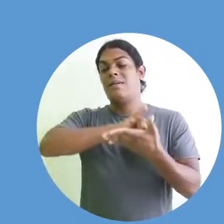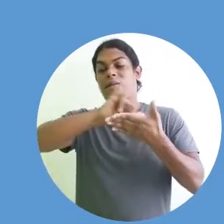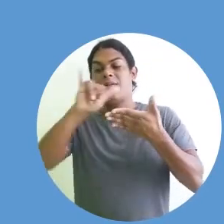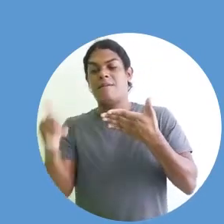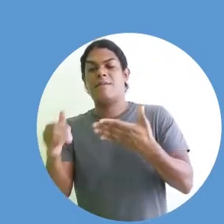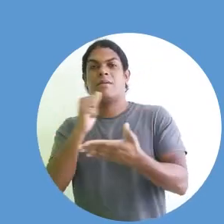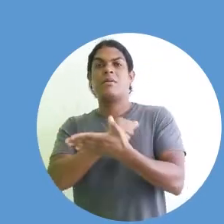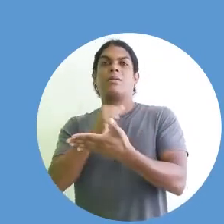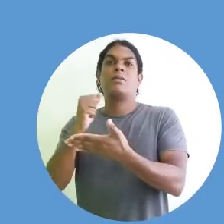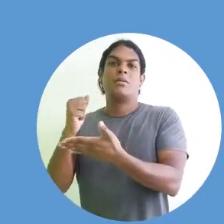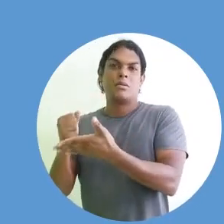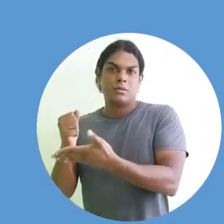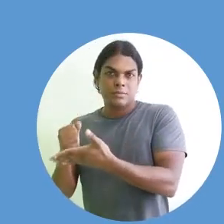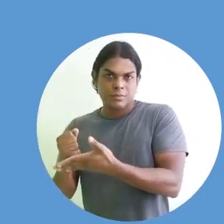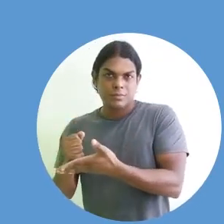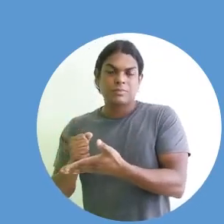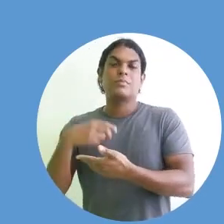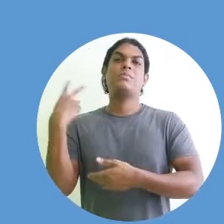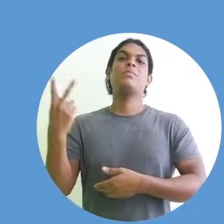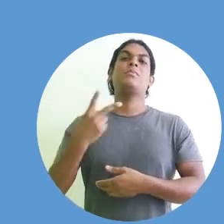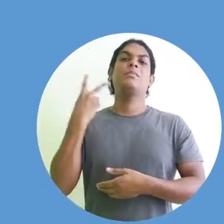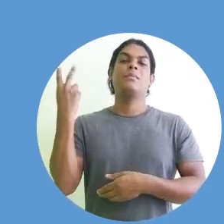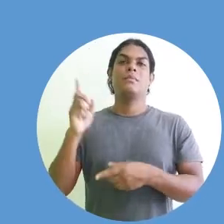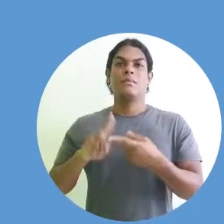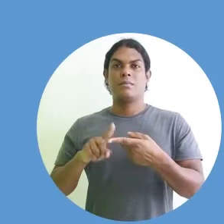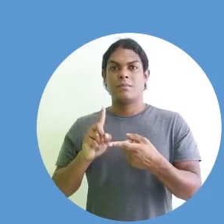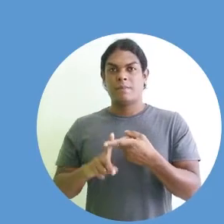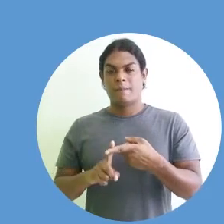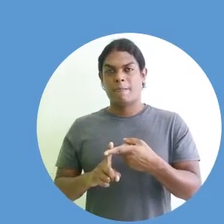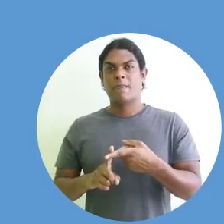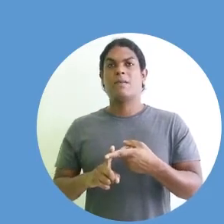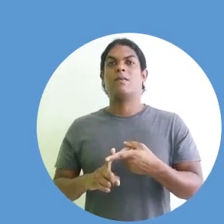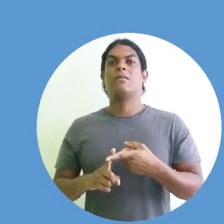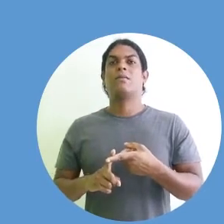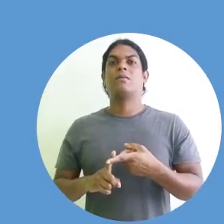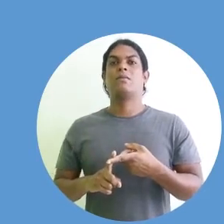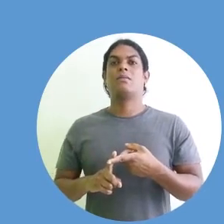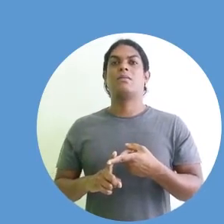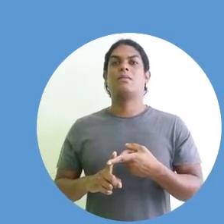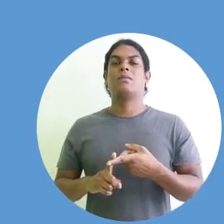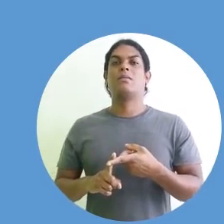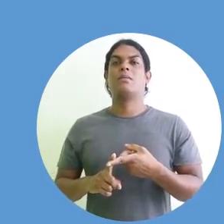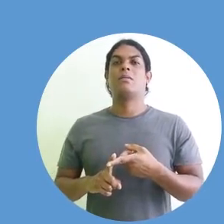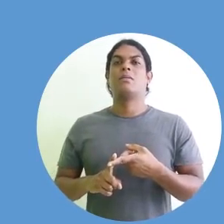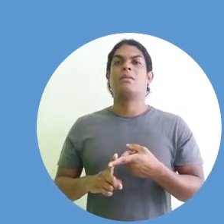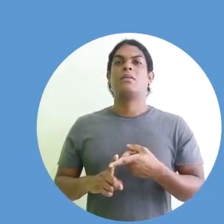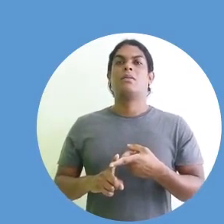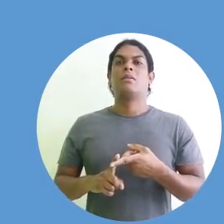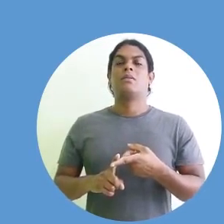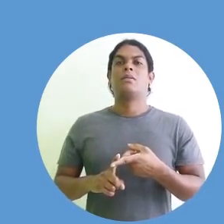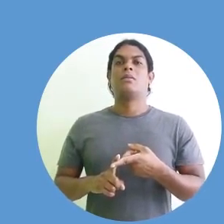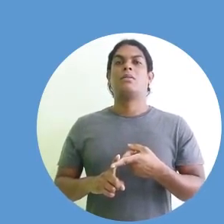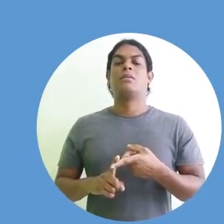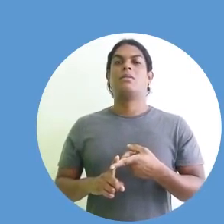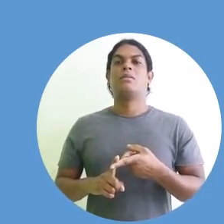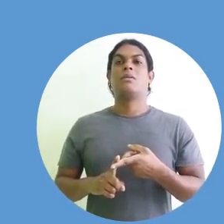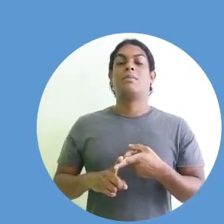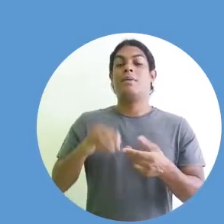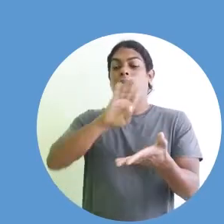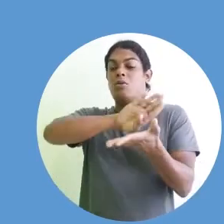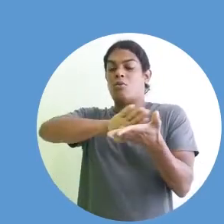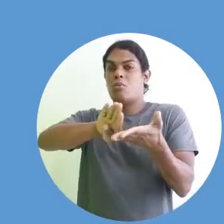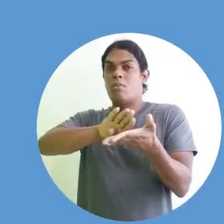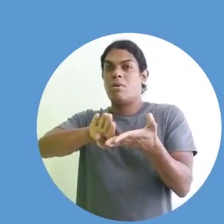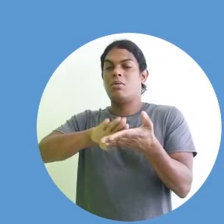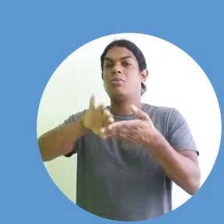estes documentos e esse valor, essa quantia, esse determinado saque, para um banco correspondente do importador, que